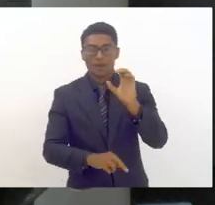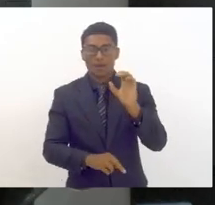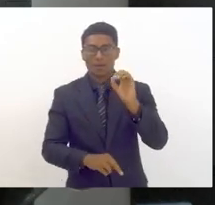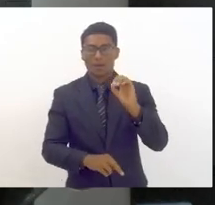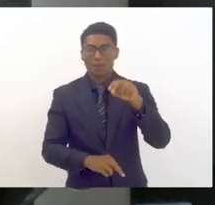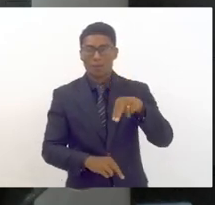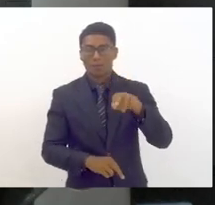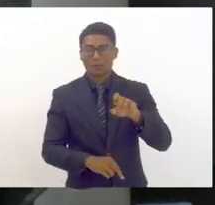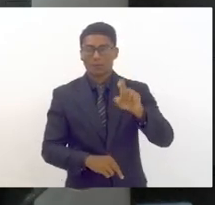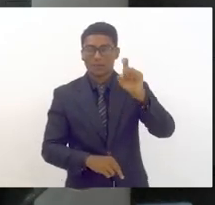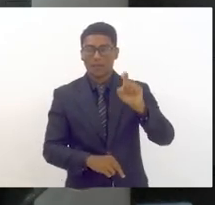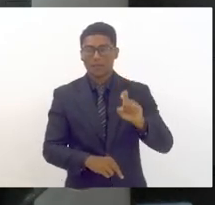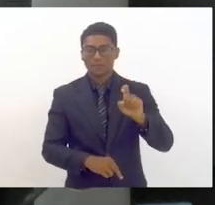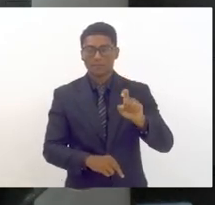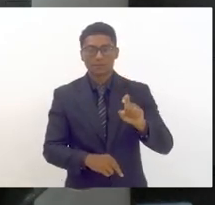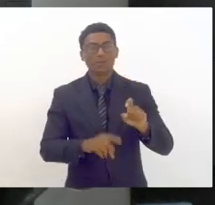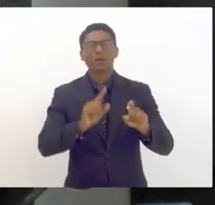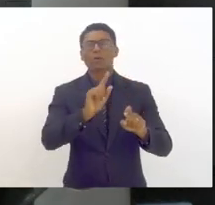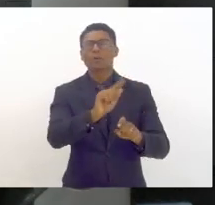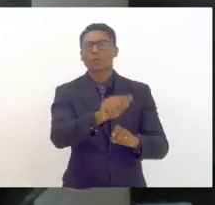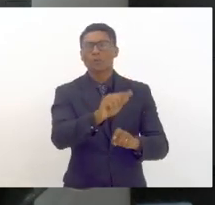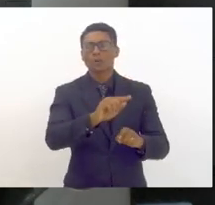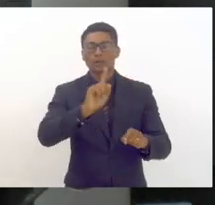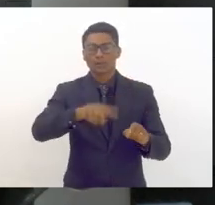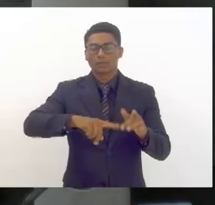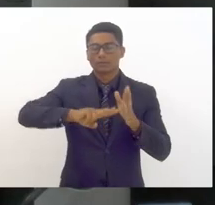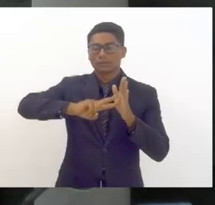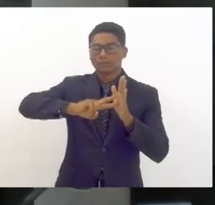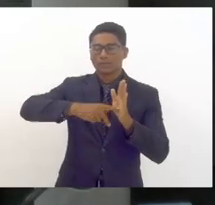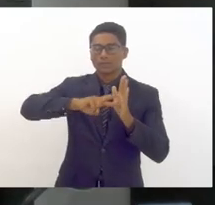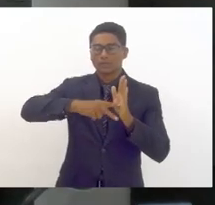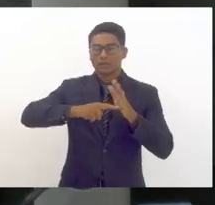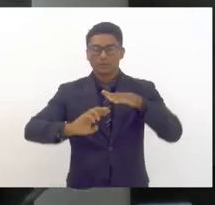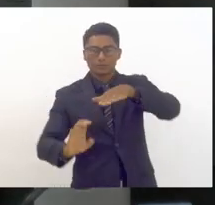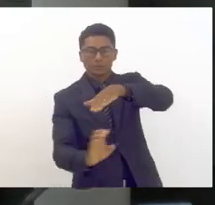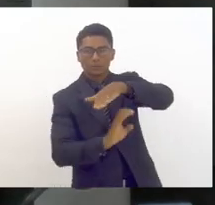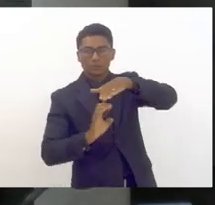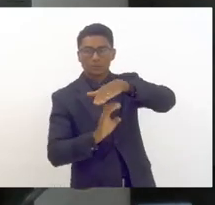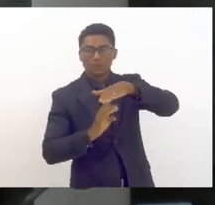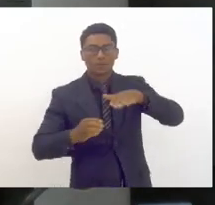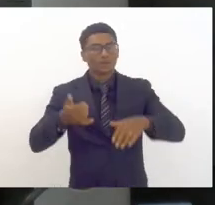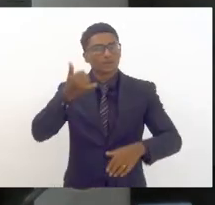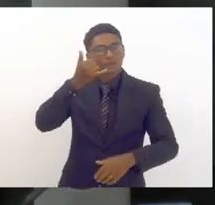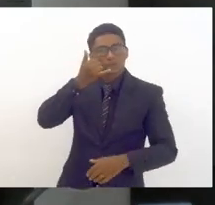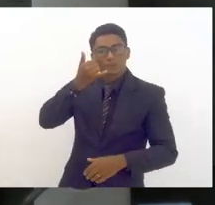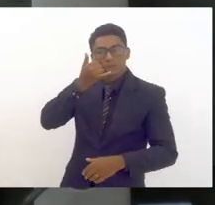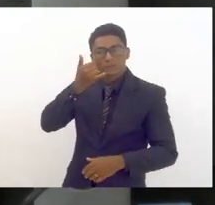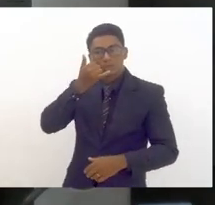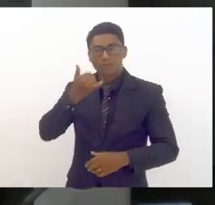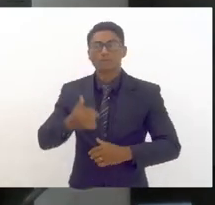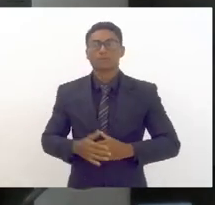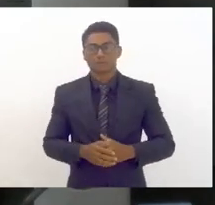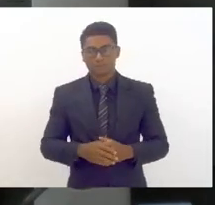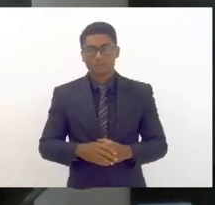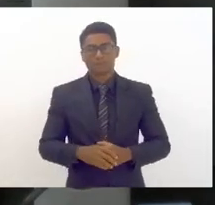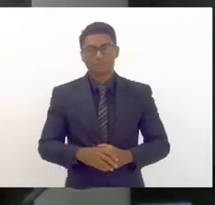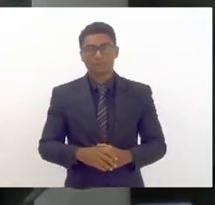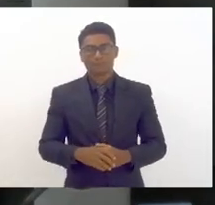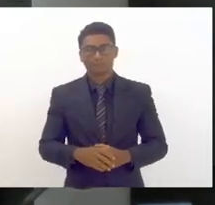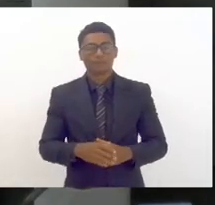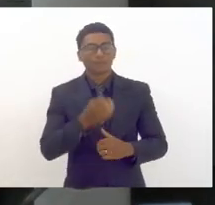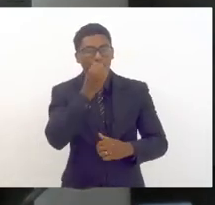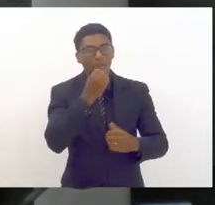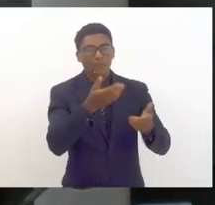é, não é, o Sindicato Nacional das Empresas de Telefonia e de Serviço Móvel, Celular e Pessoal.